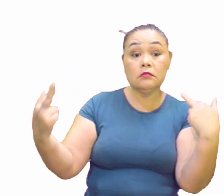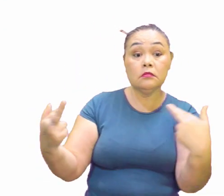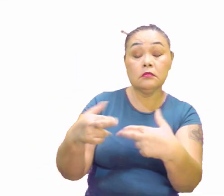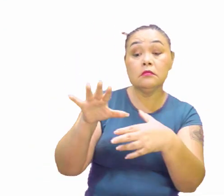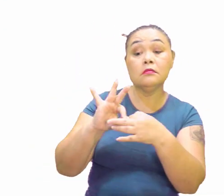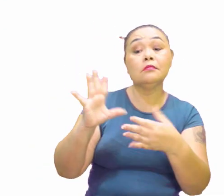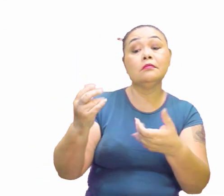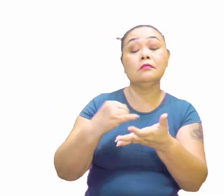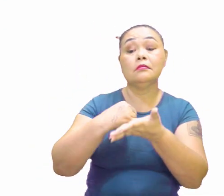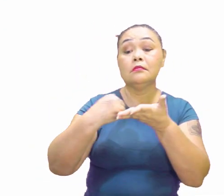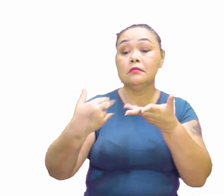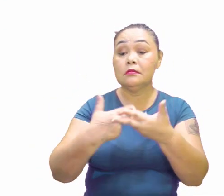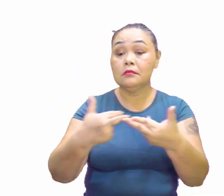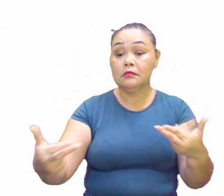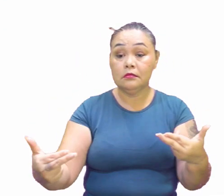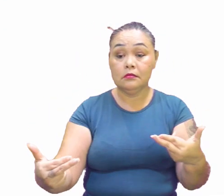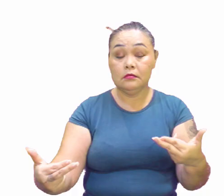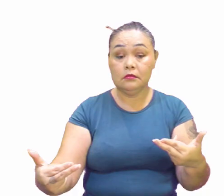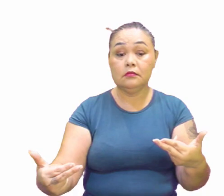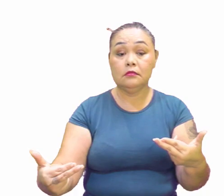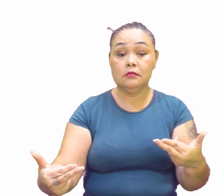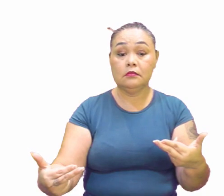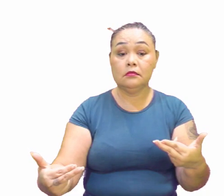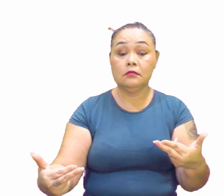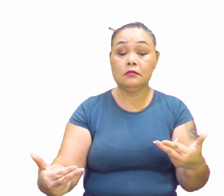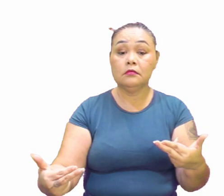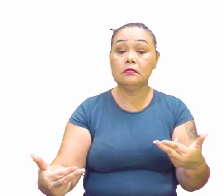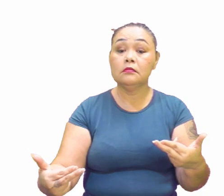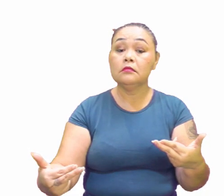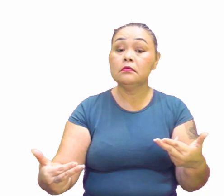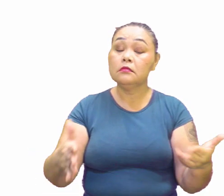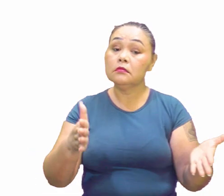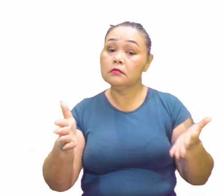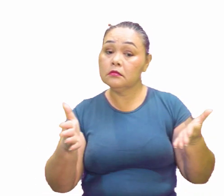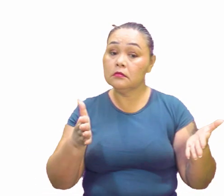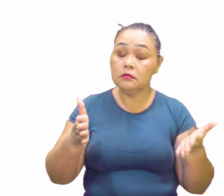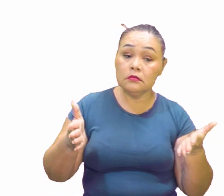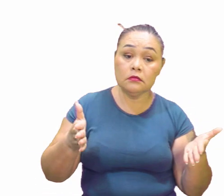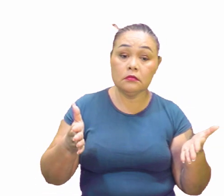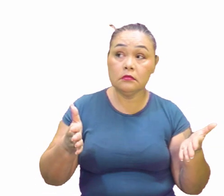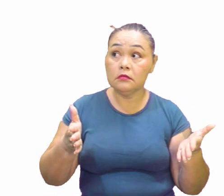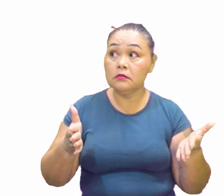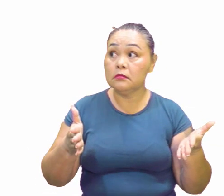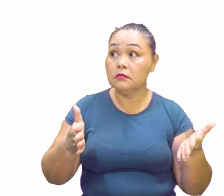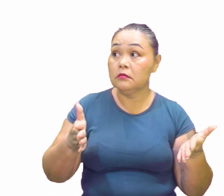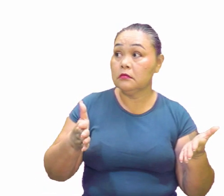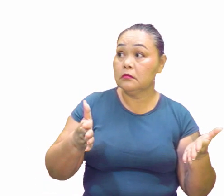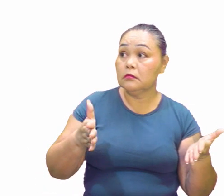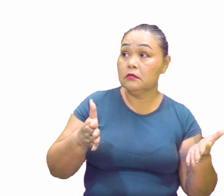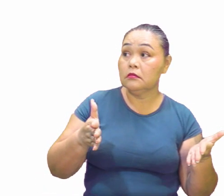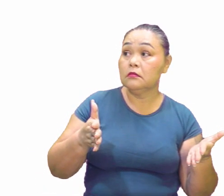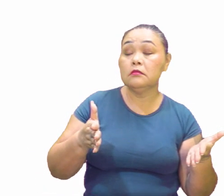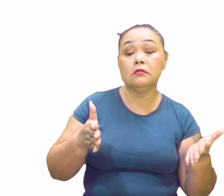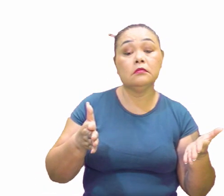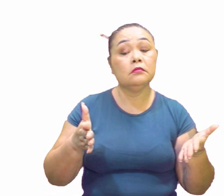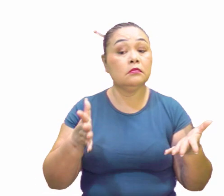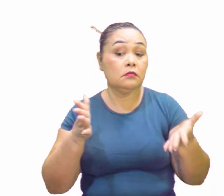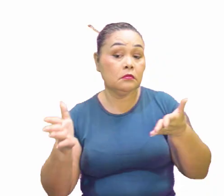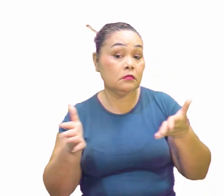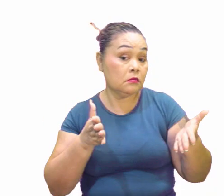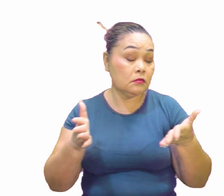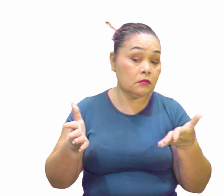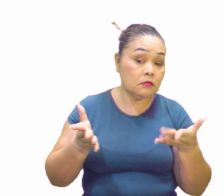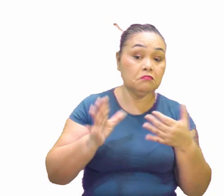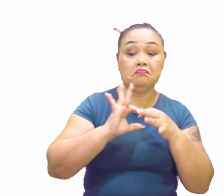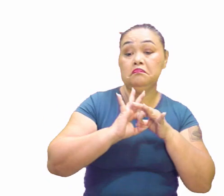a quê? Relacionada à questão da droga. Aí você vai ver essa questão, que se é da questão